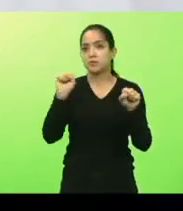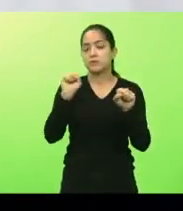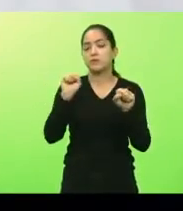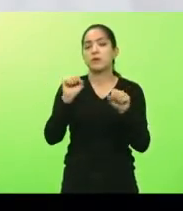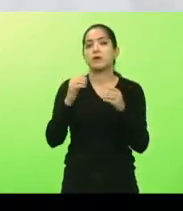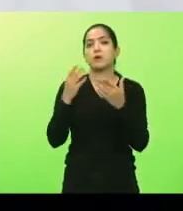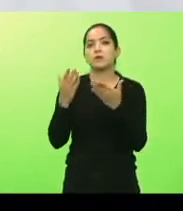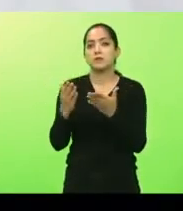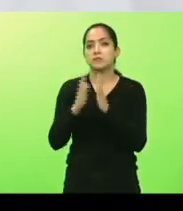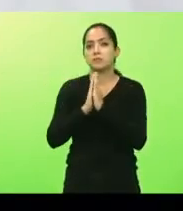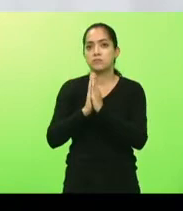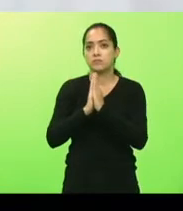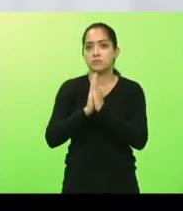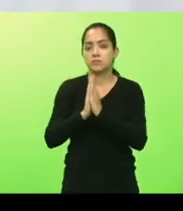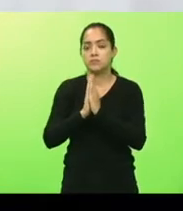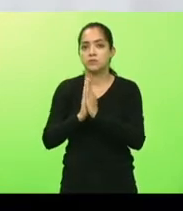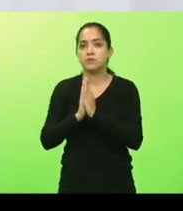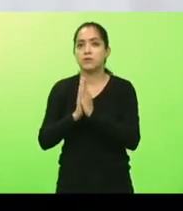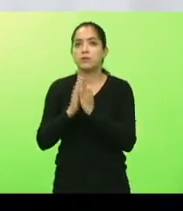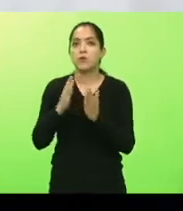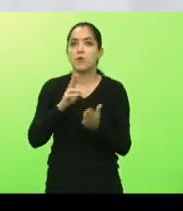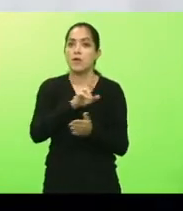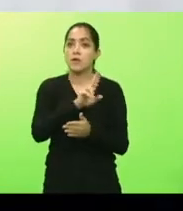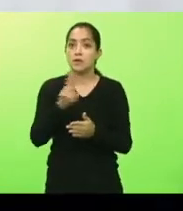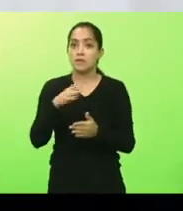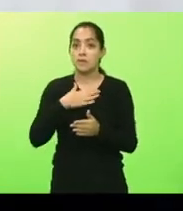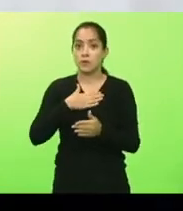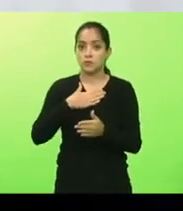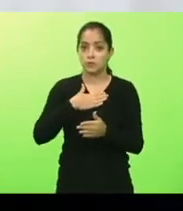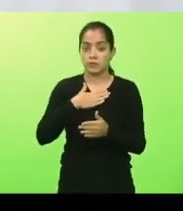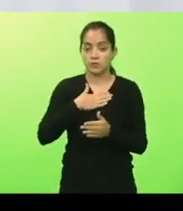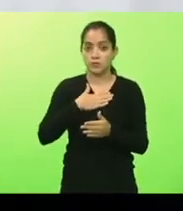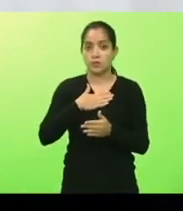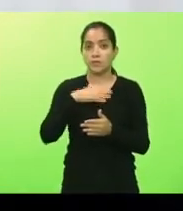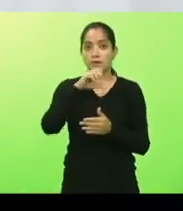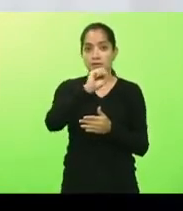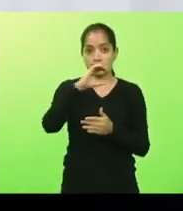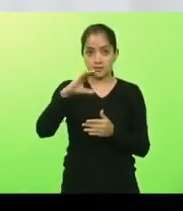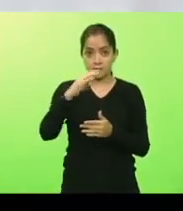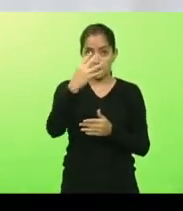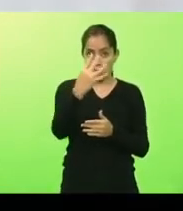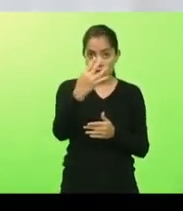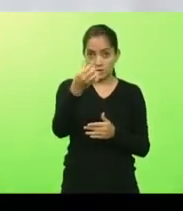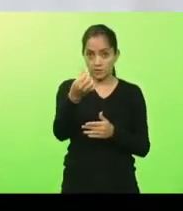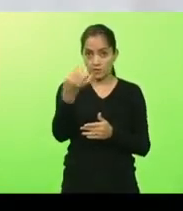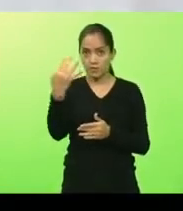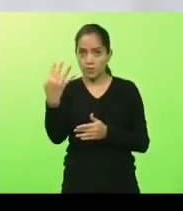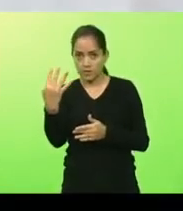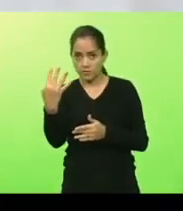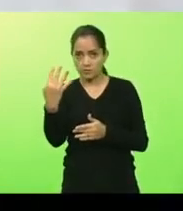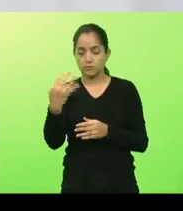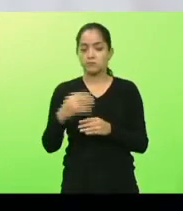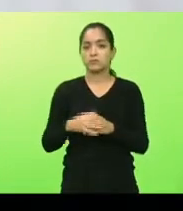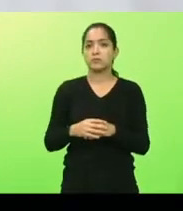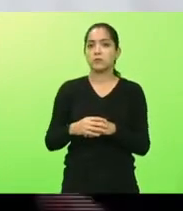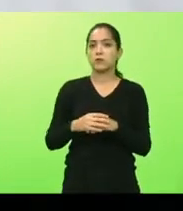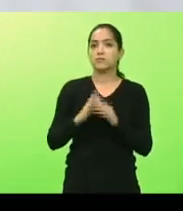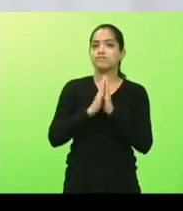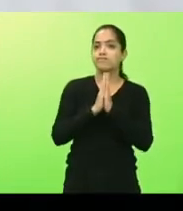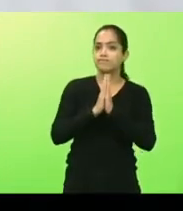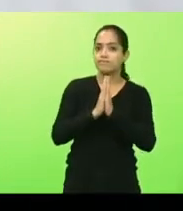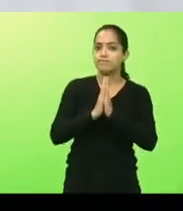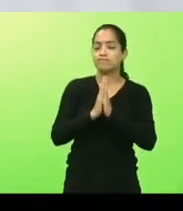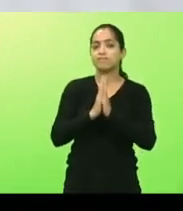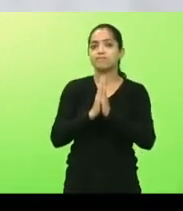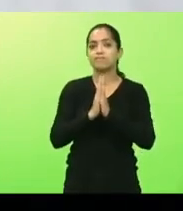aqui, em meu nome, essa é a SC-464. Eu faço um apelo aqui e gostaria que